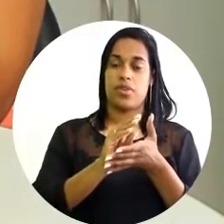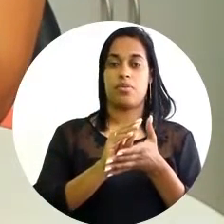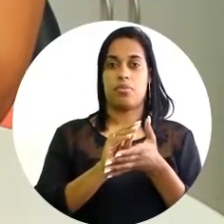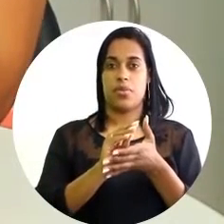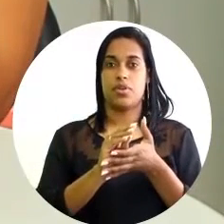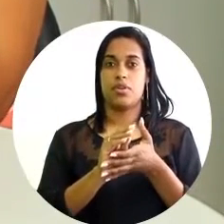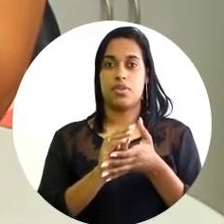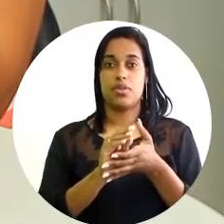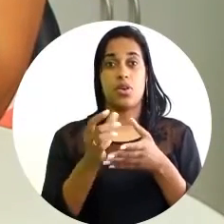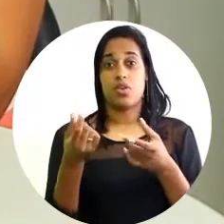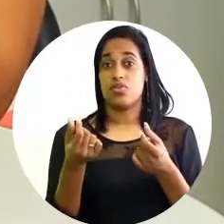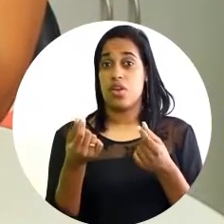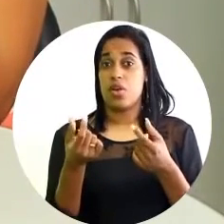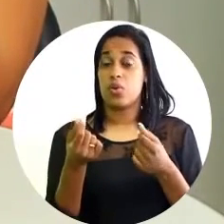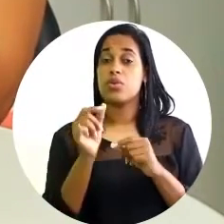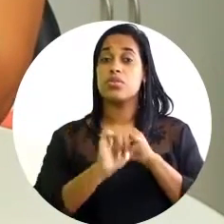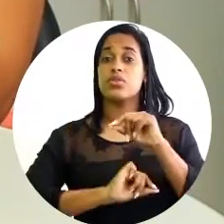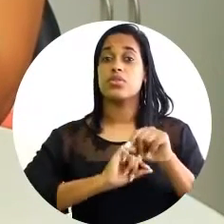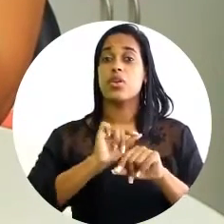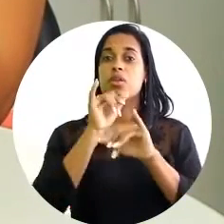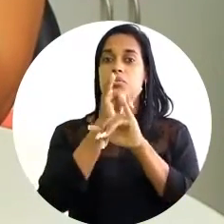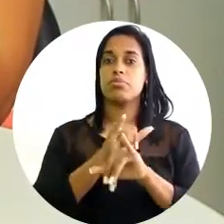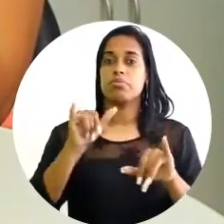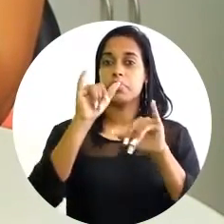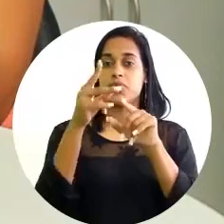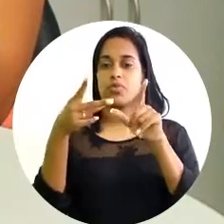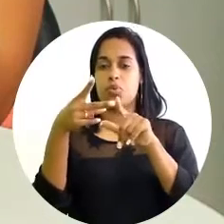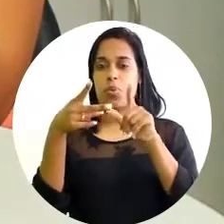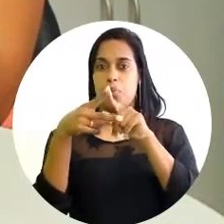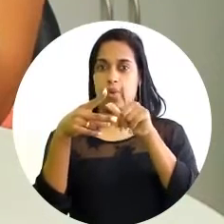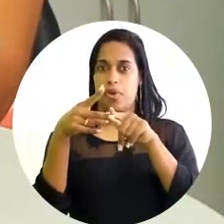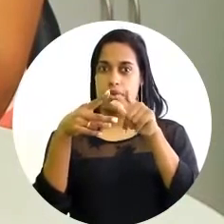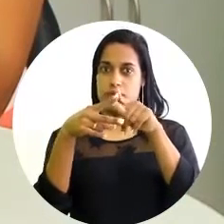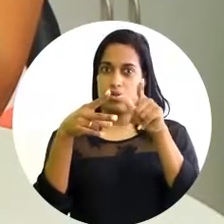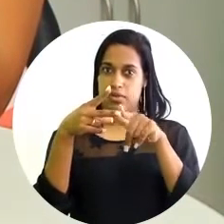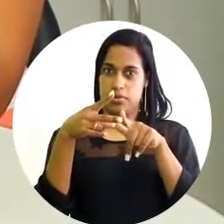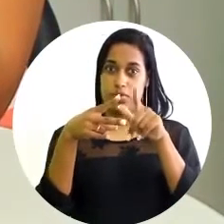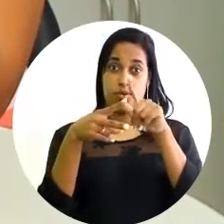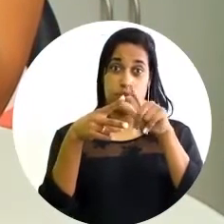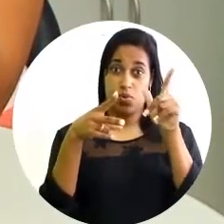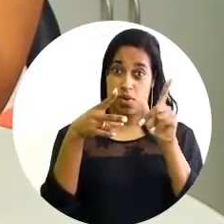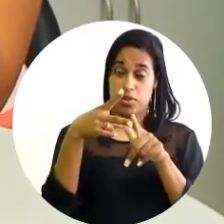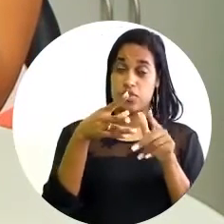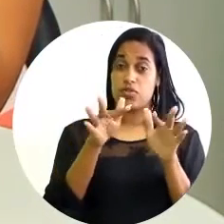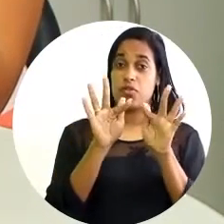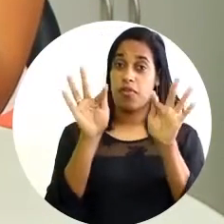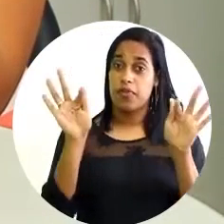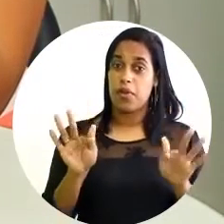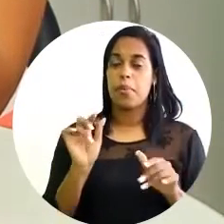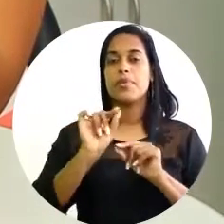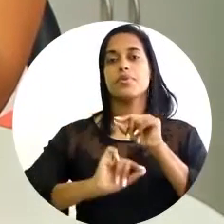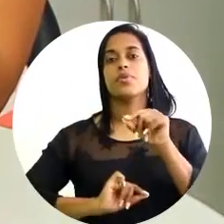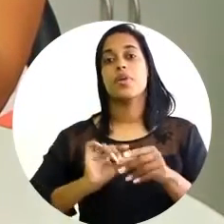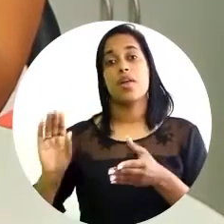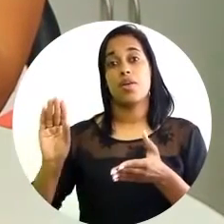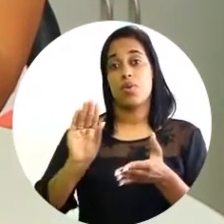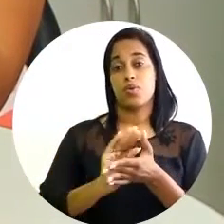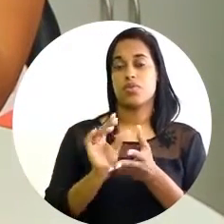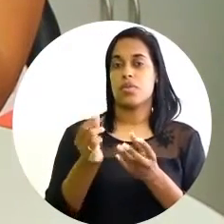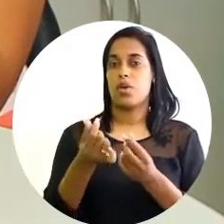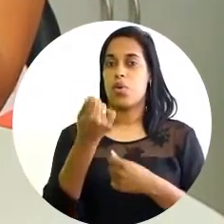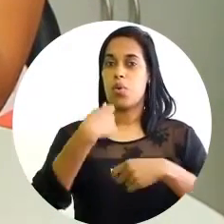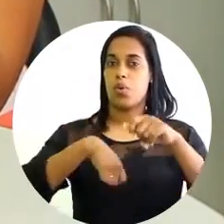No caso, os recursos eles são repassados de duas maneiras, de duas formas: recursos